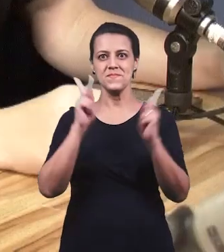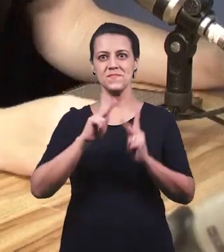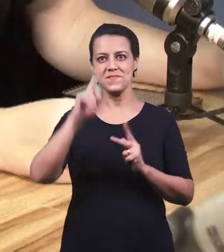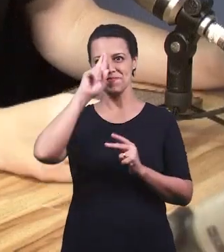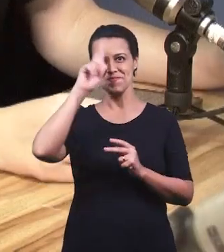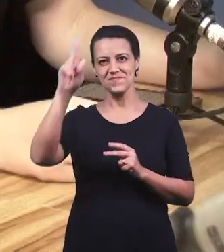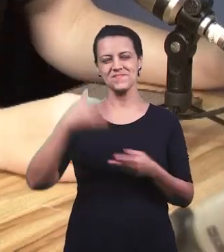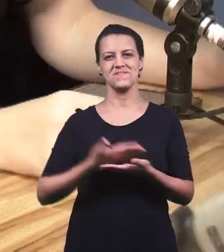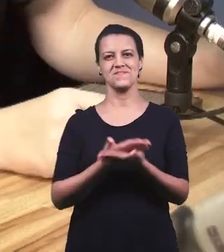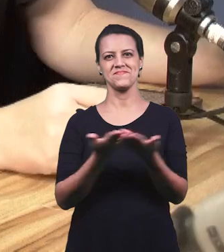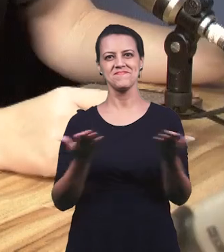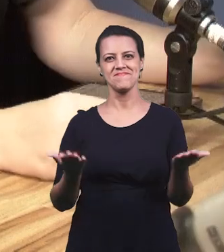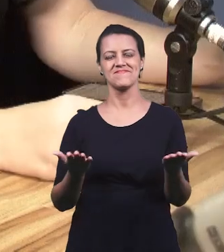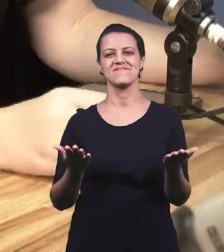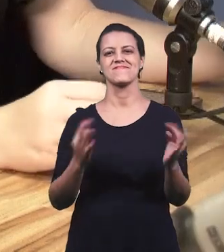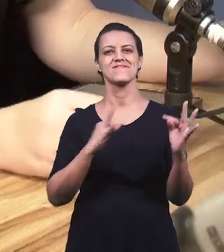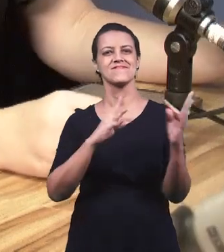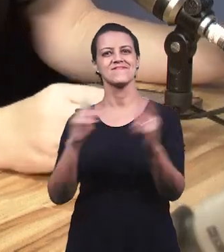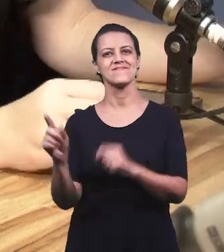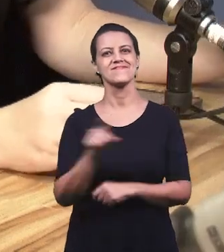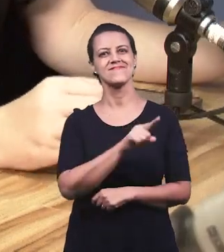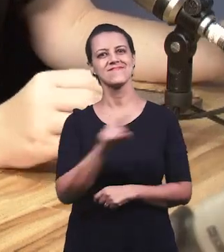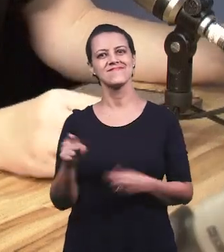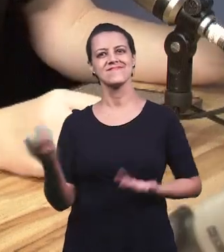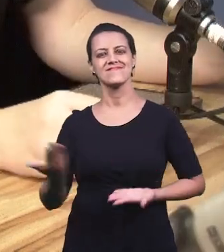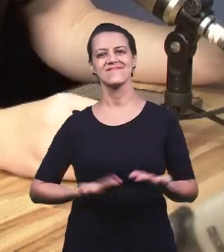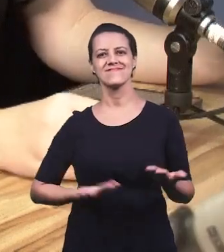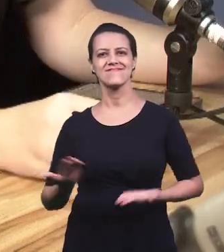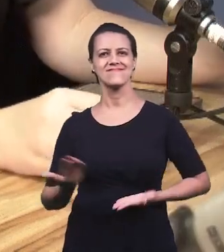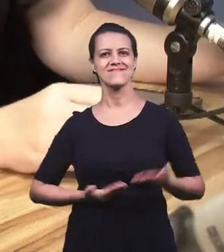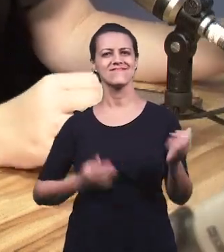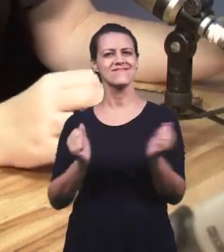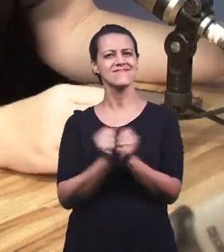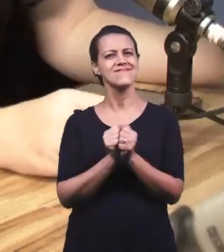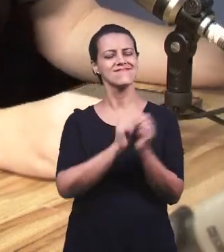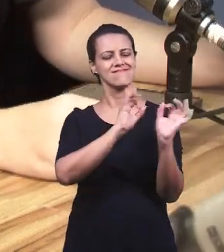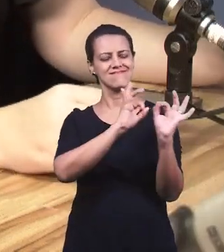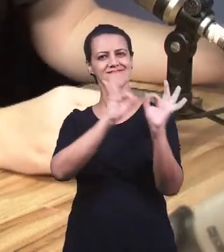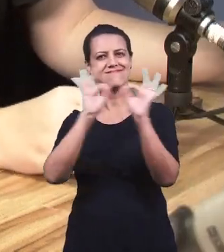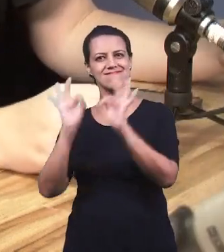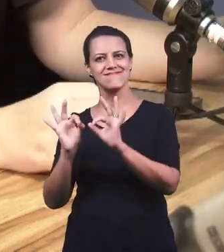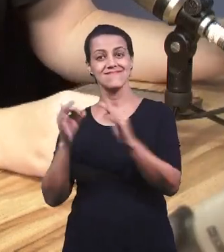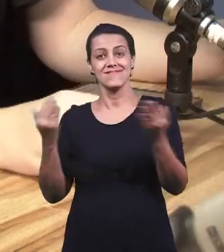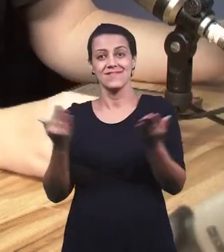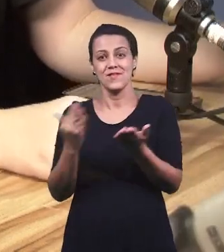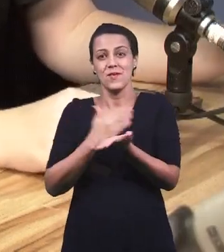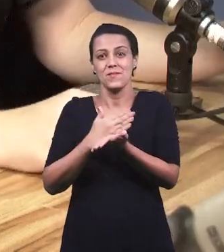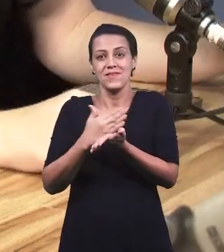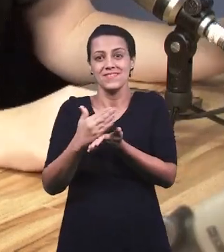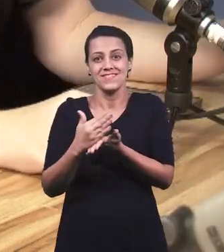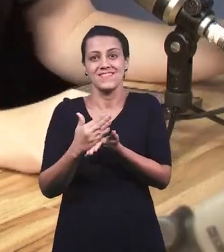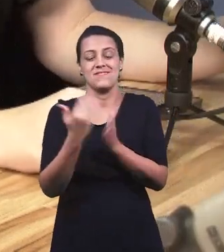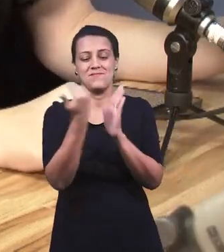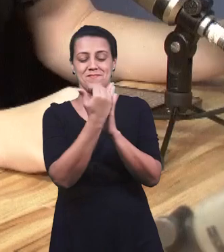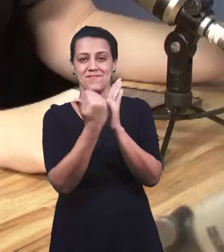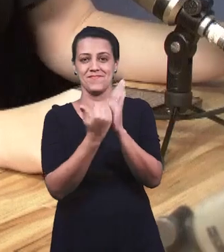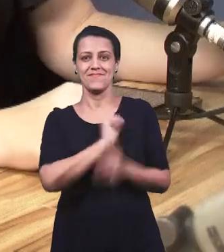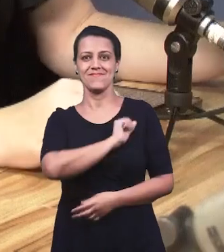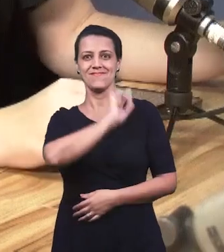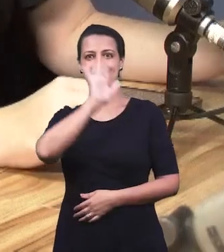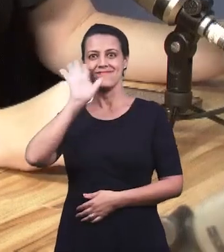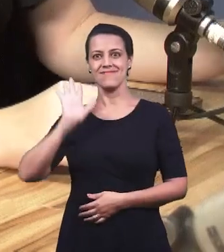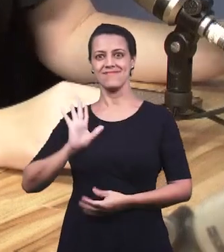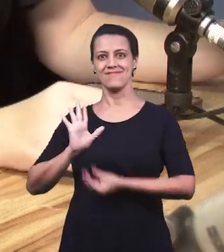A paz do Senhor, meus queridos, a paz do Senhor a todos os nossos irmãos que estão nos assistindo. Estamos começando hoje mais um programa de